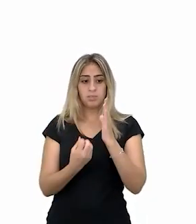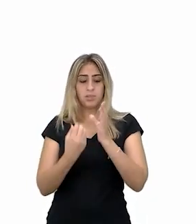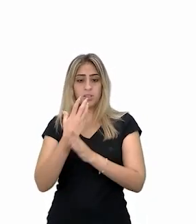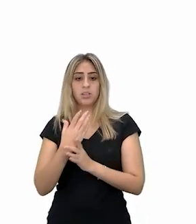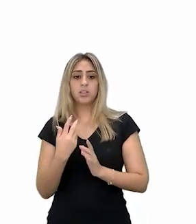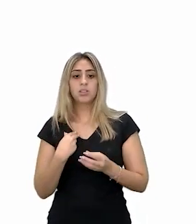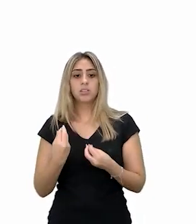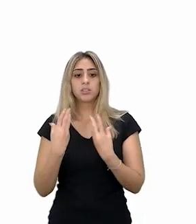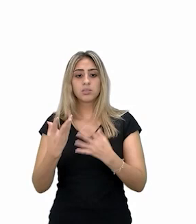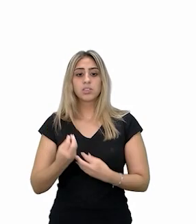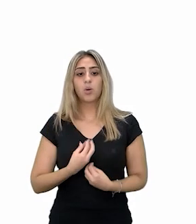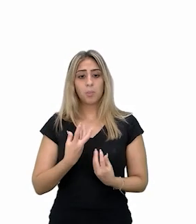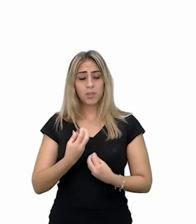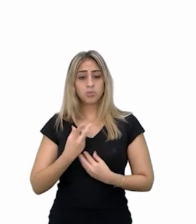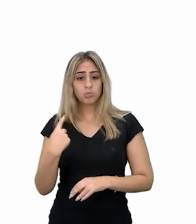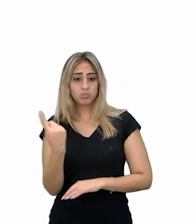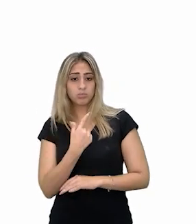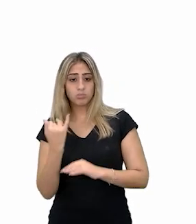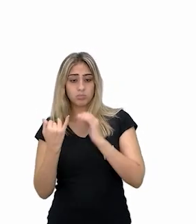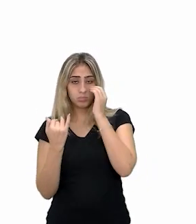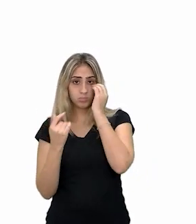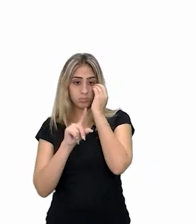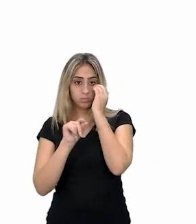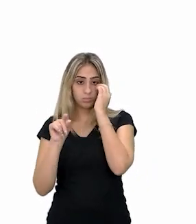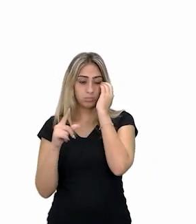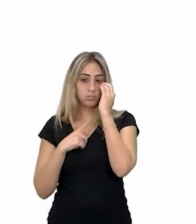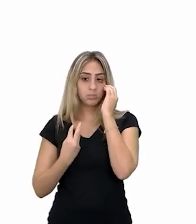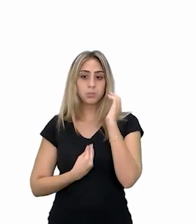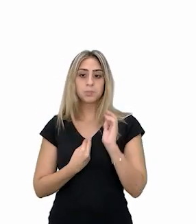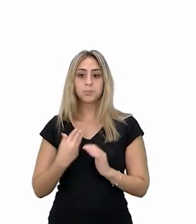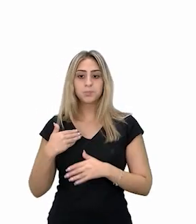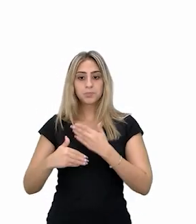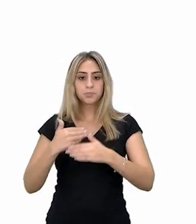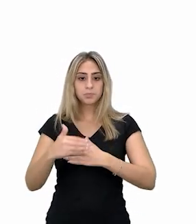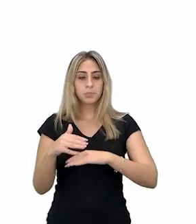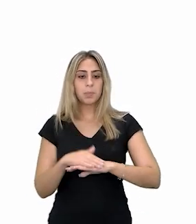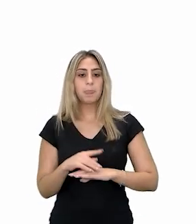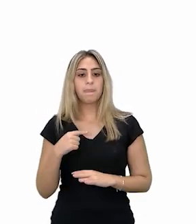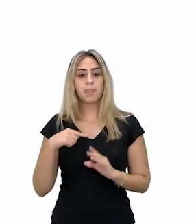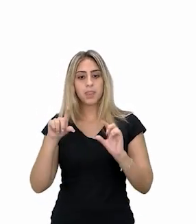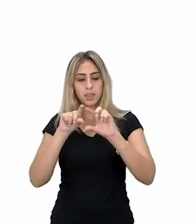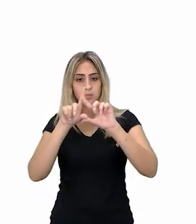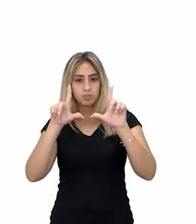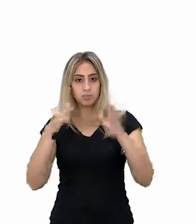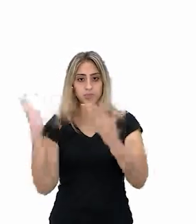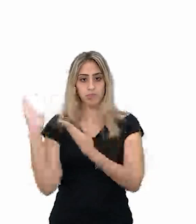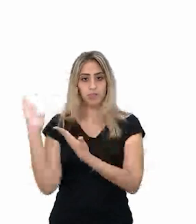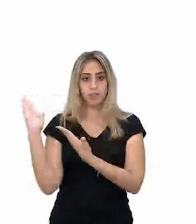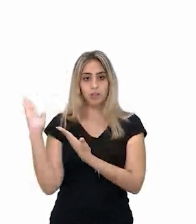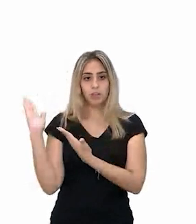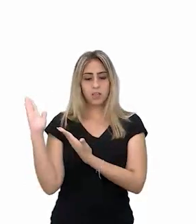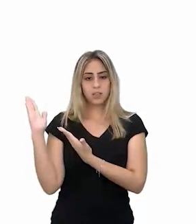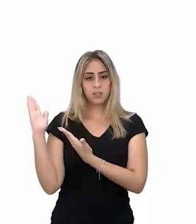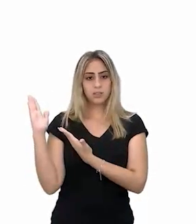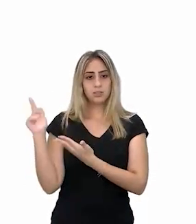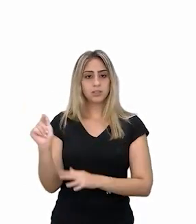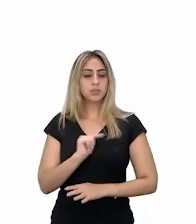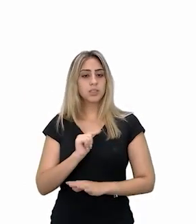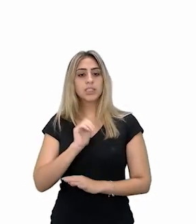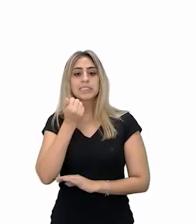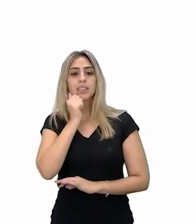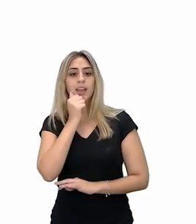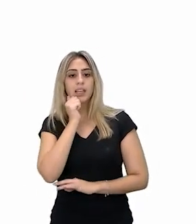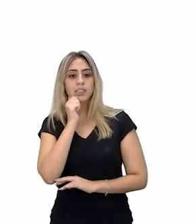trago as opções que existem lá nessa barrinha, onde vai ter ciências da